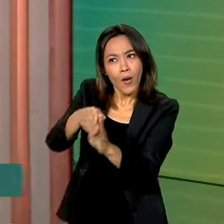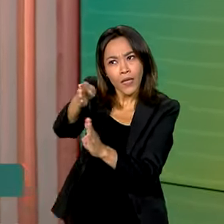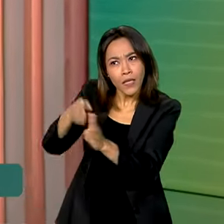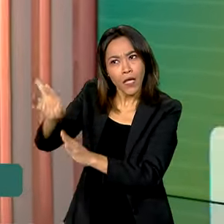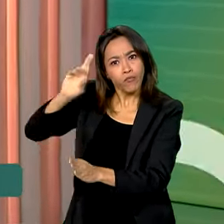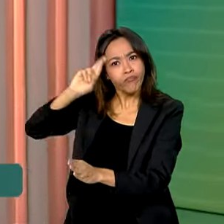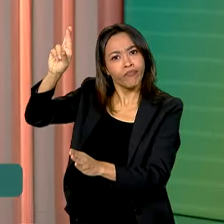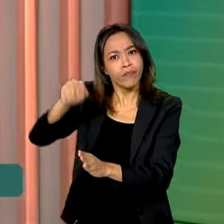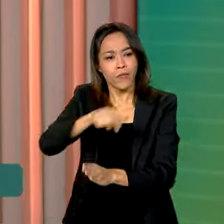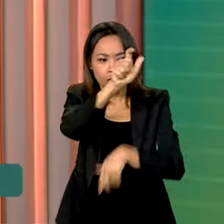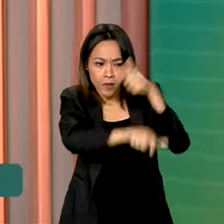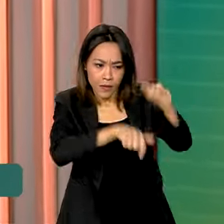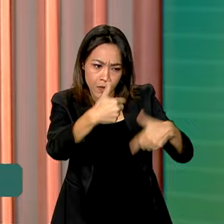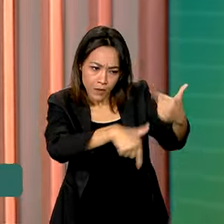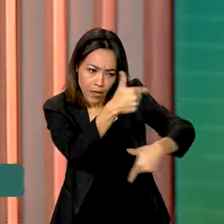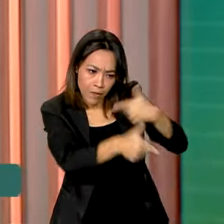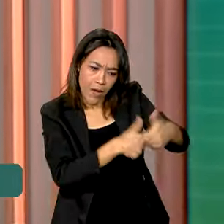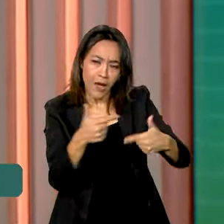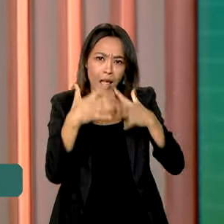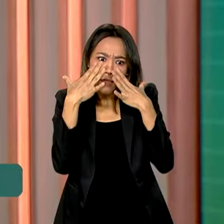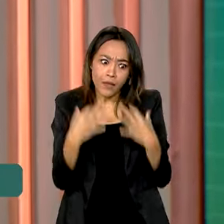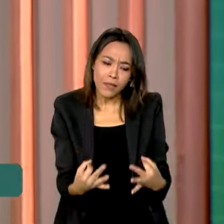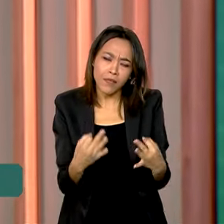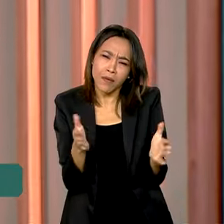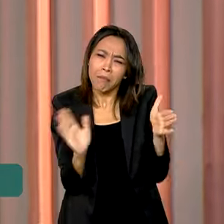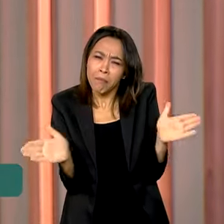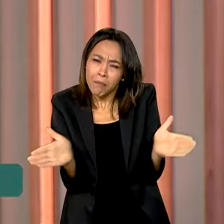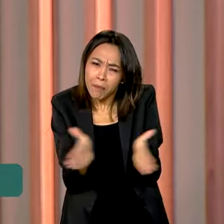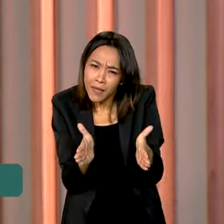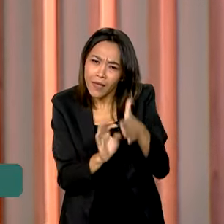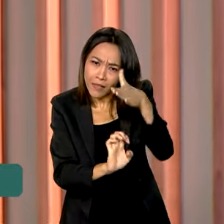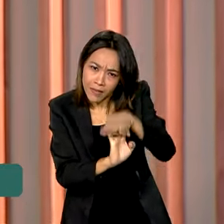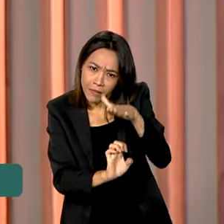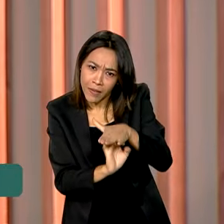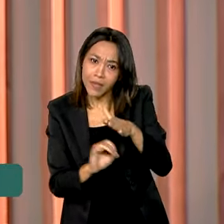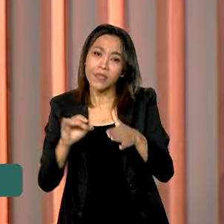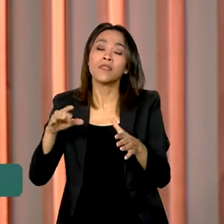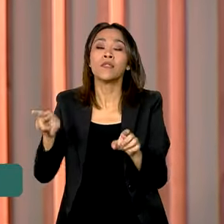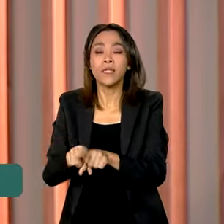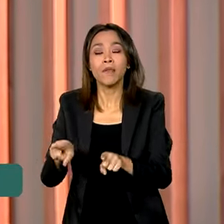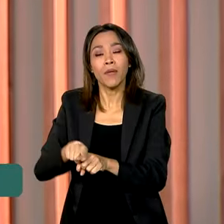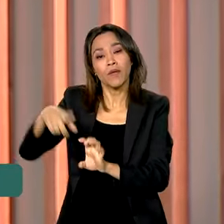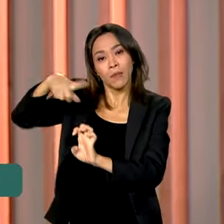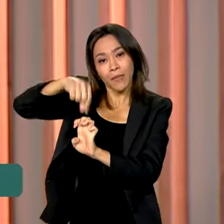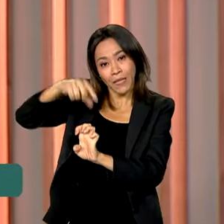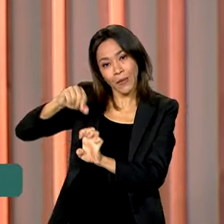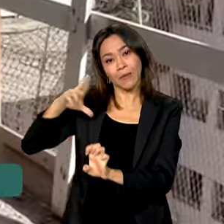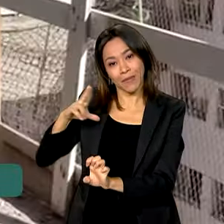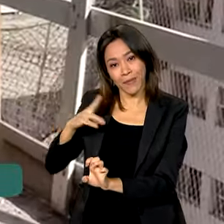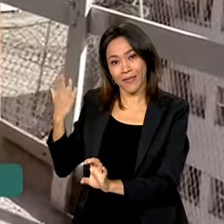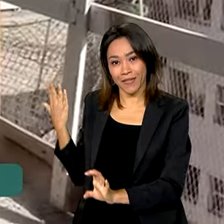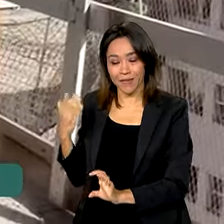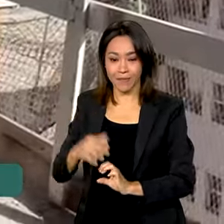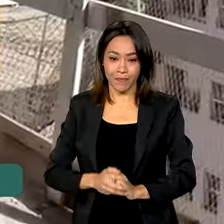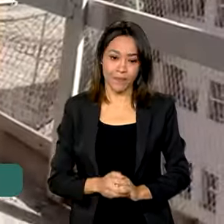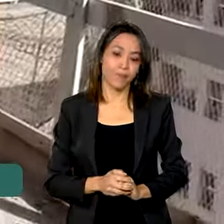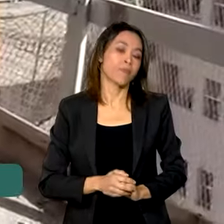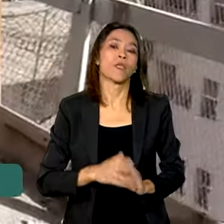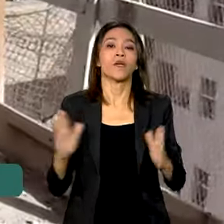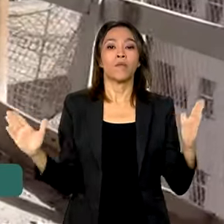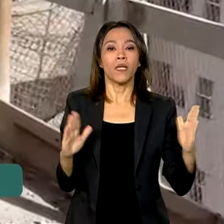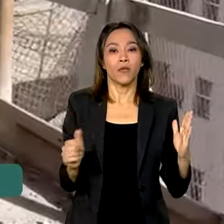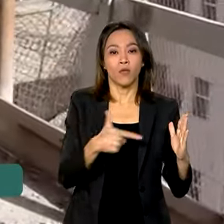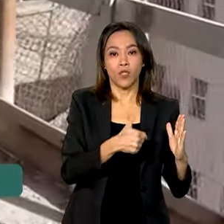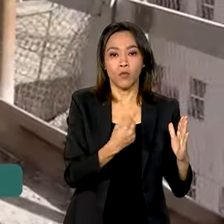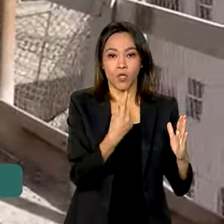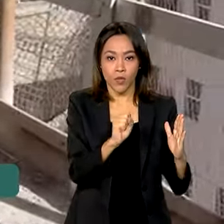com atenção aos micro e pequenos empresários e aos microempreendedores individuais. Entre 2018